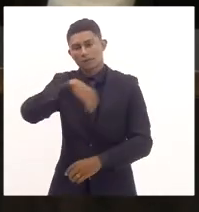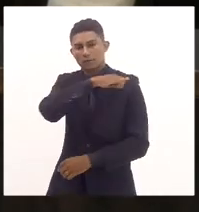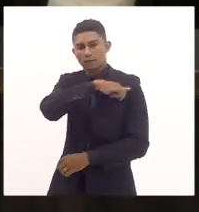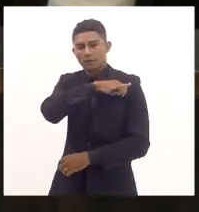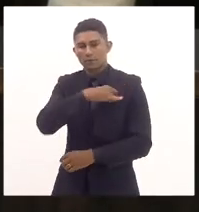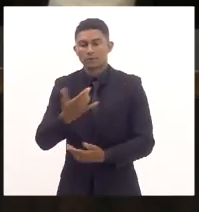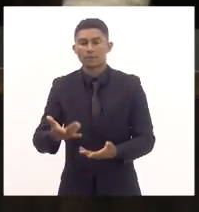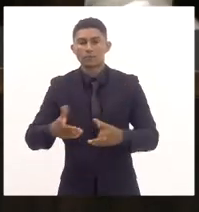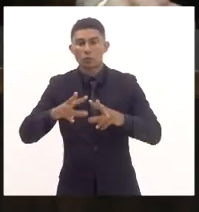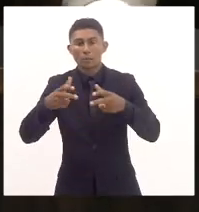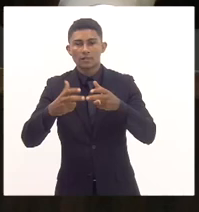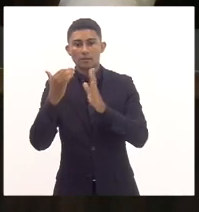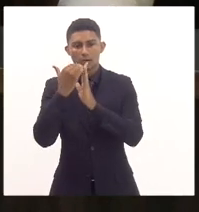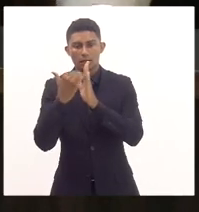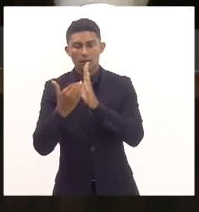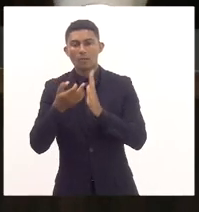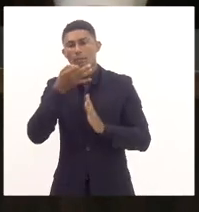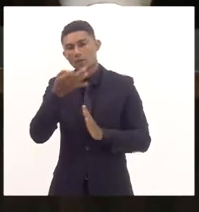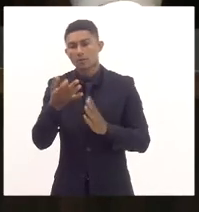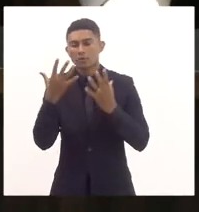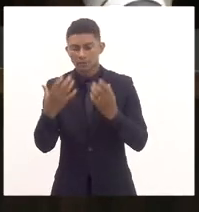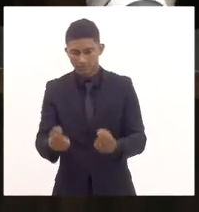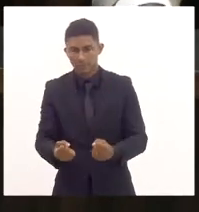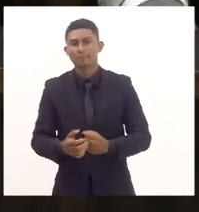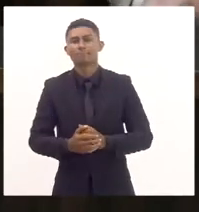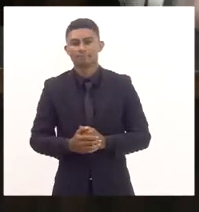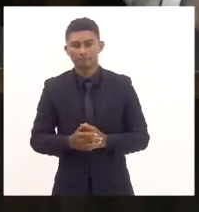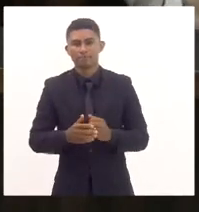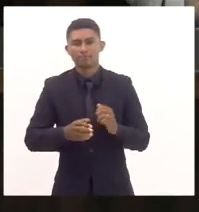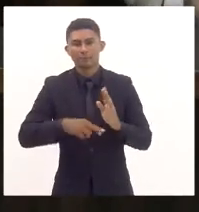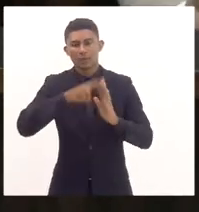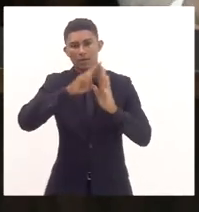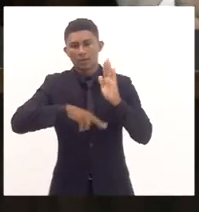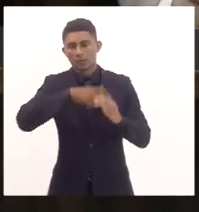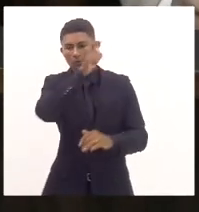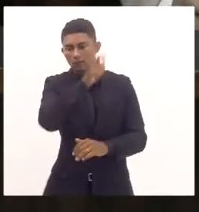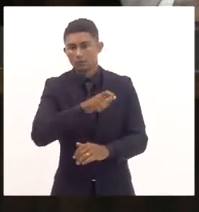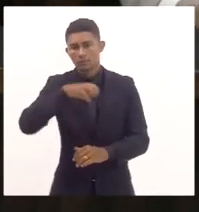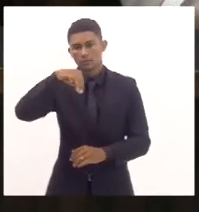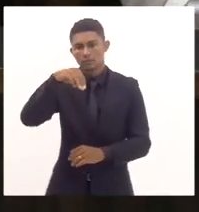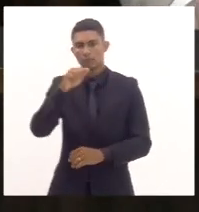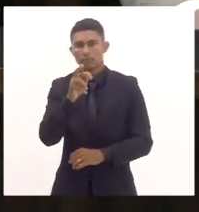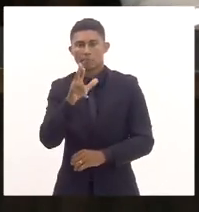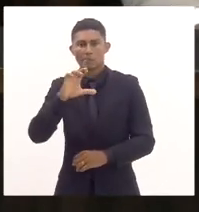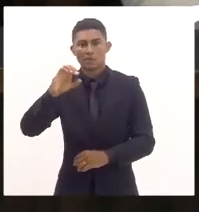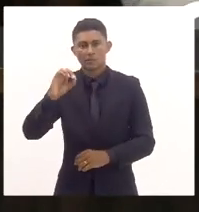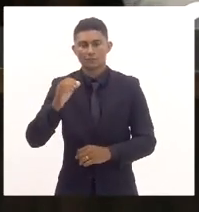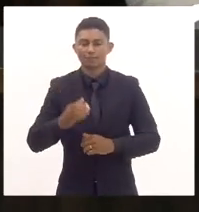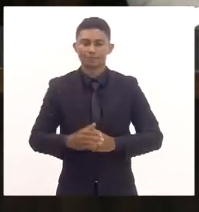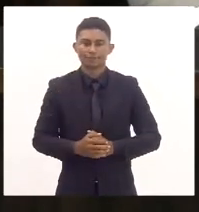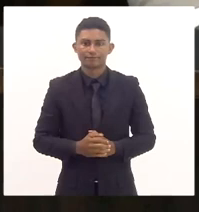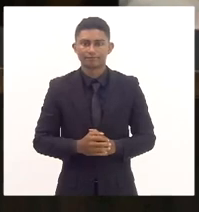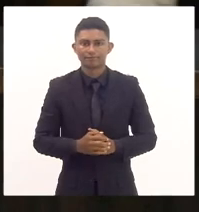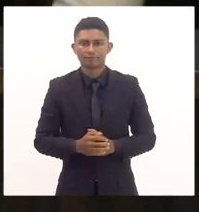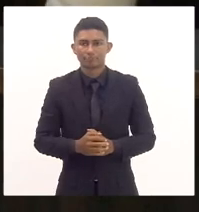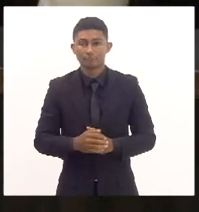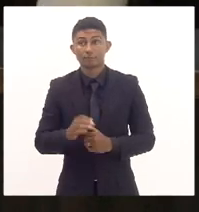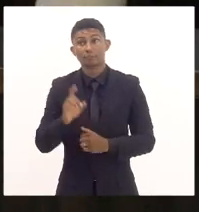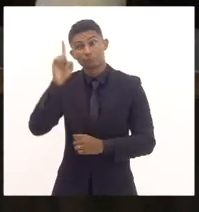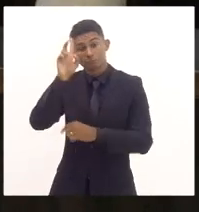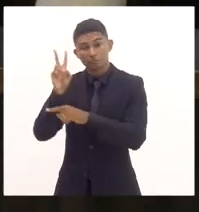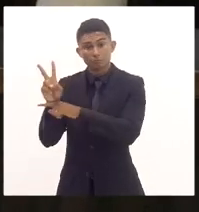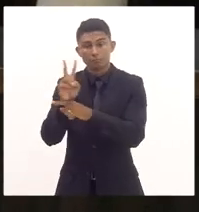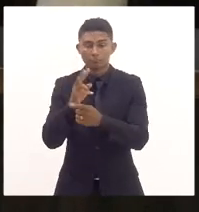de Janeiro parte da comissão de normas internas e proposições externas favorável da tomate canela e sob a proteção